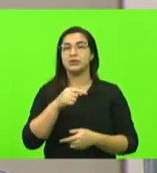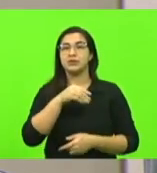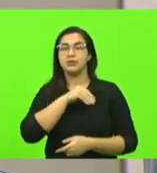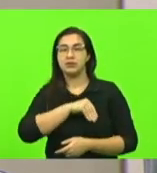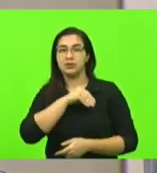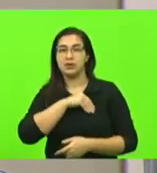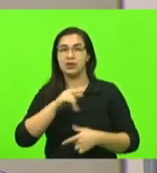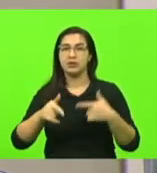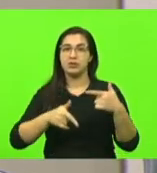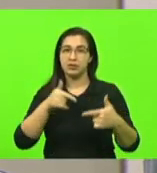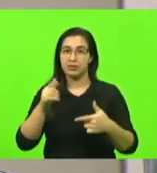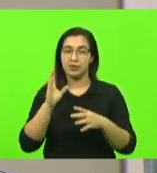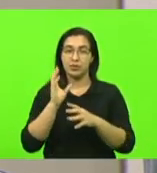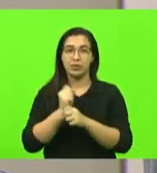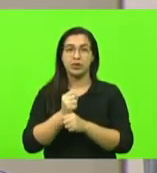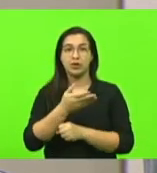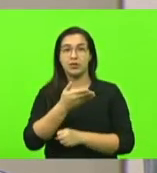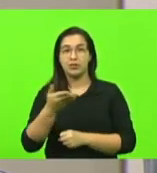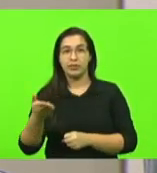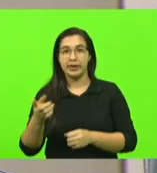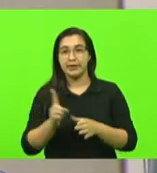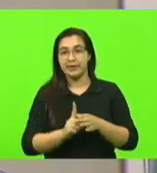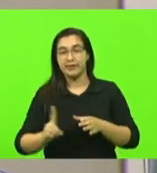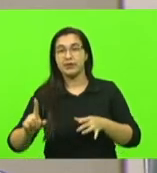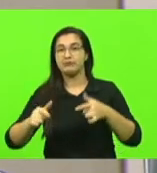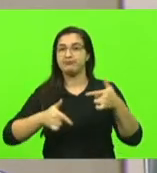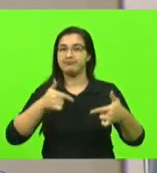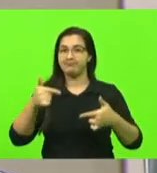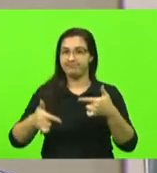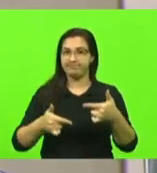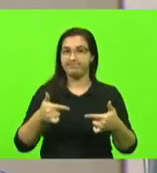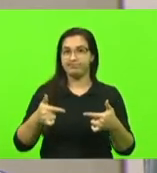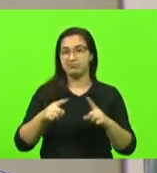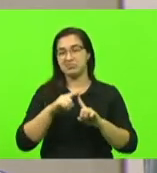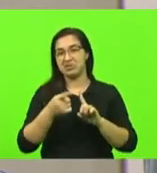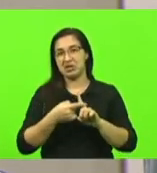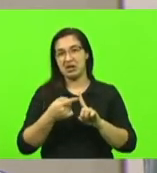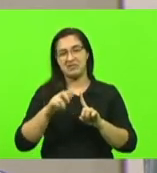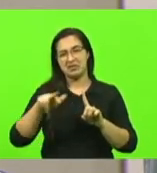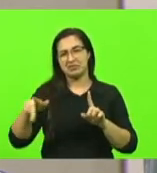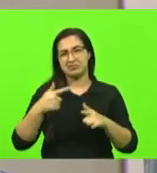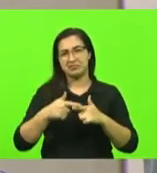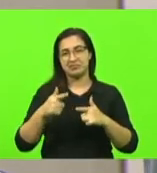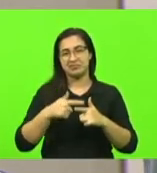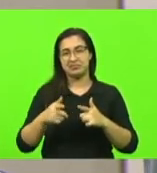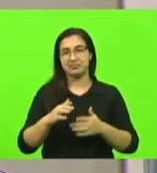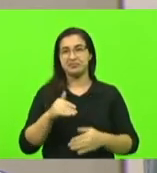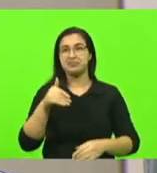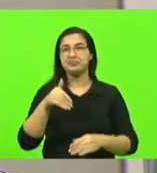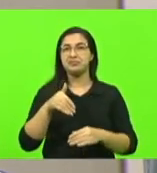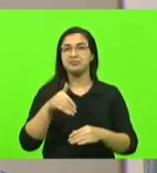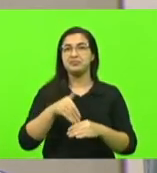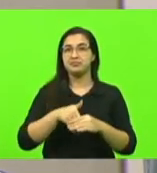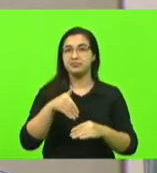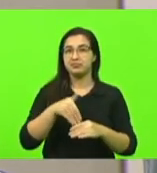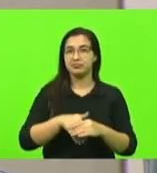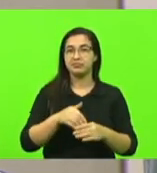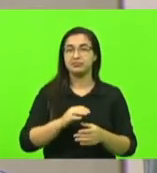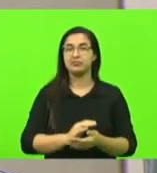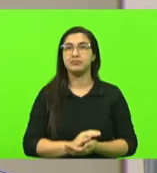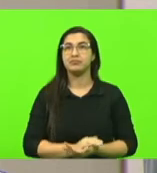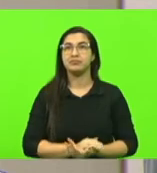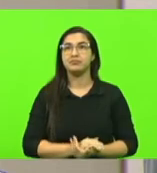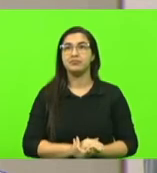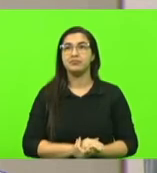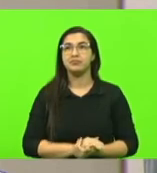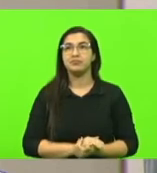gestantes que se afastarem do emprego. Em discussão. Não havendo quem queira discutir, é em votação. Deputados que aprovam, permaneçam